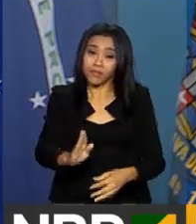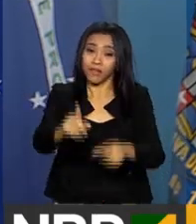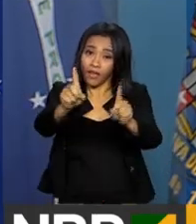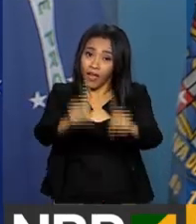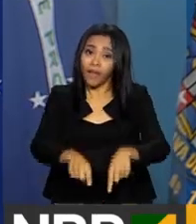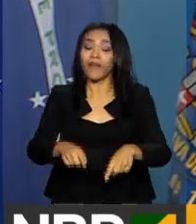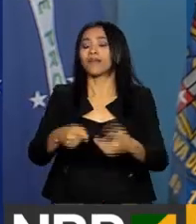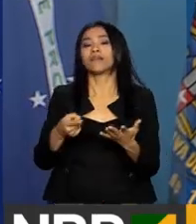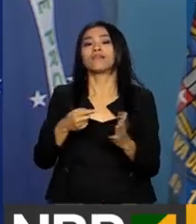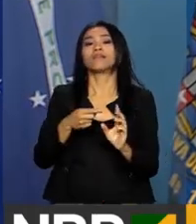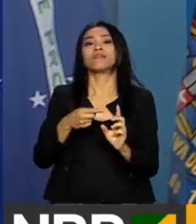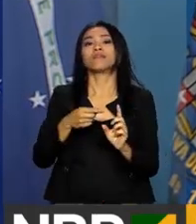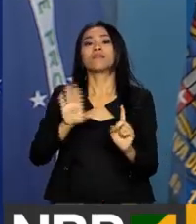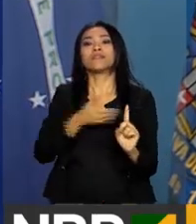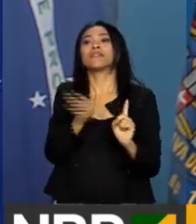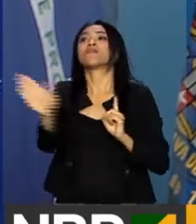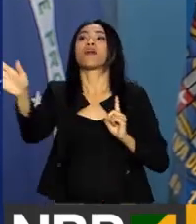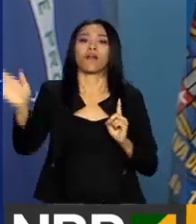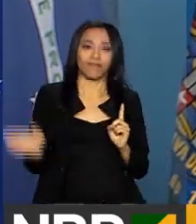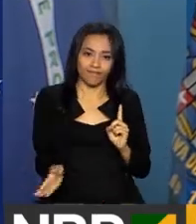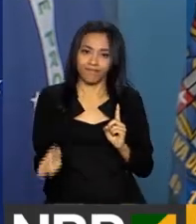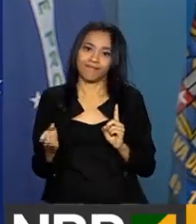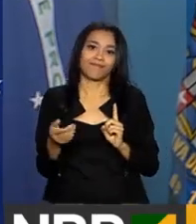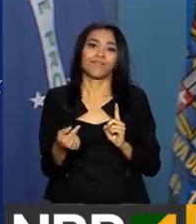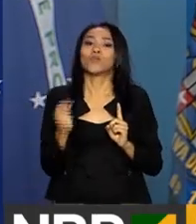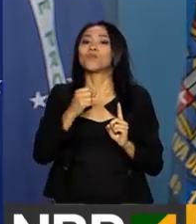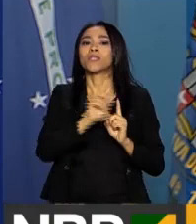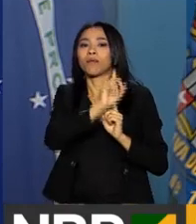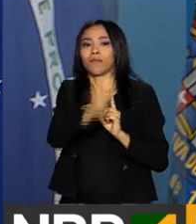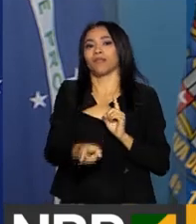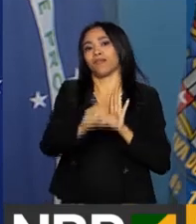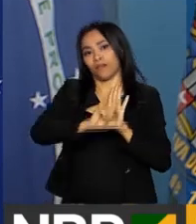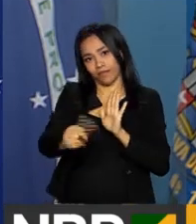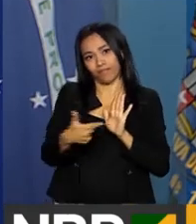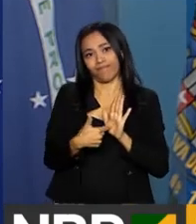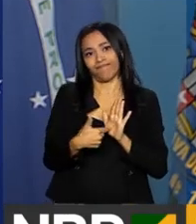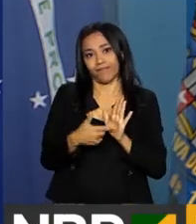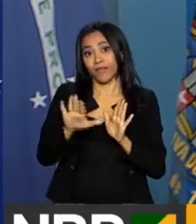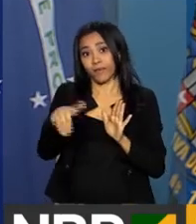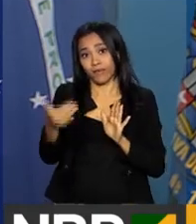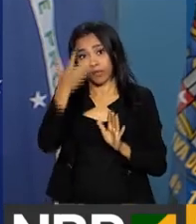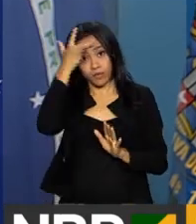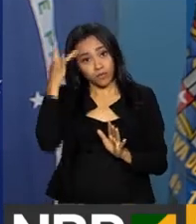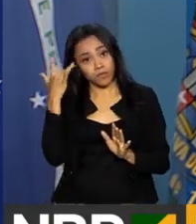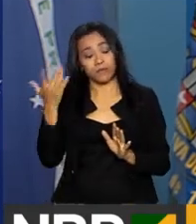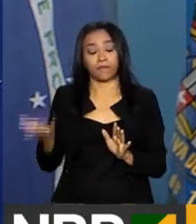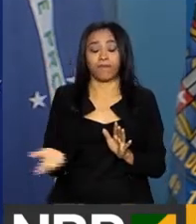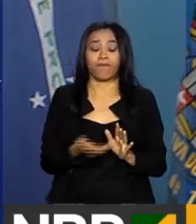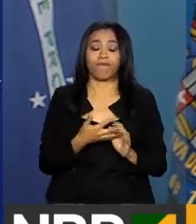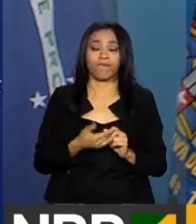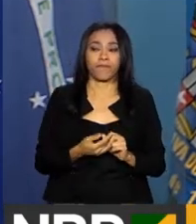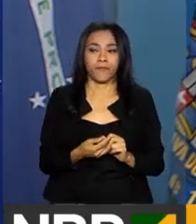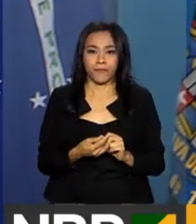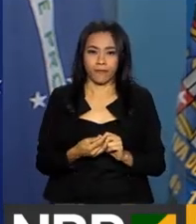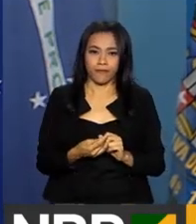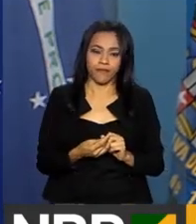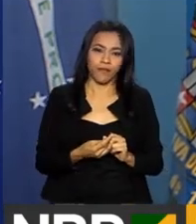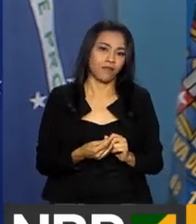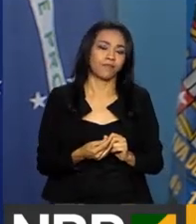desviar se das determinações constitucionais quando as pessoas começam a